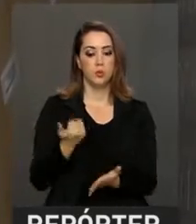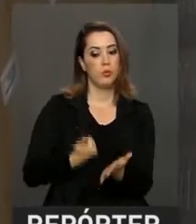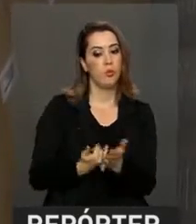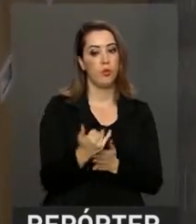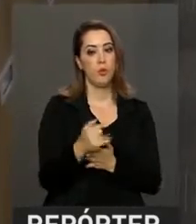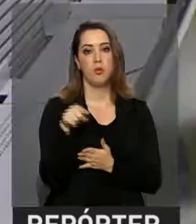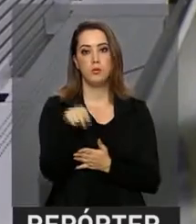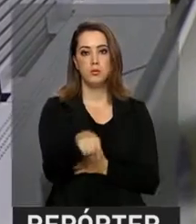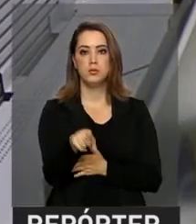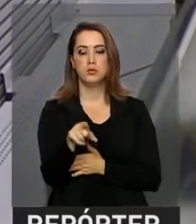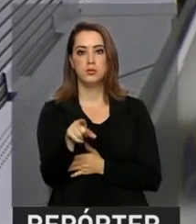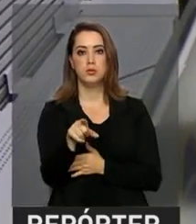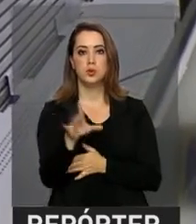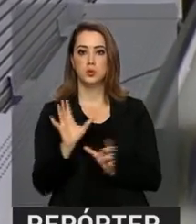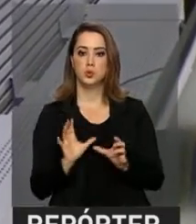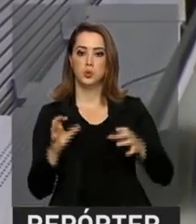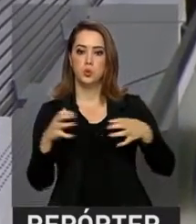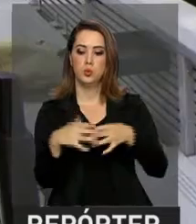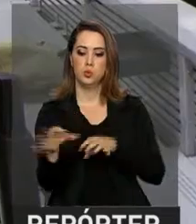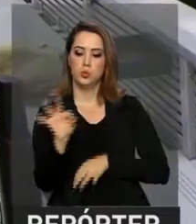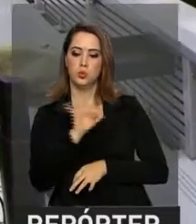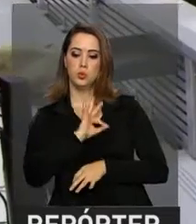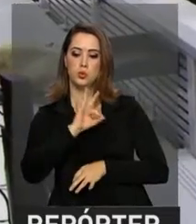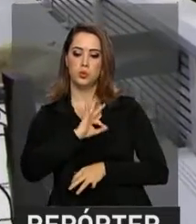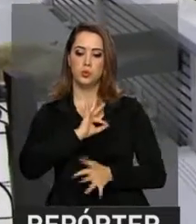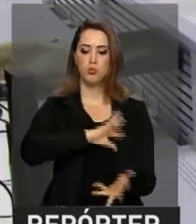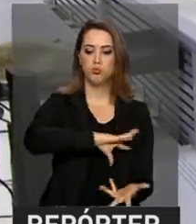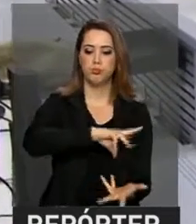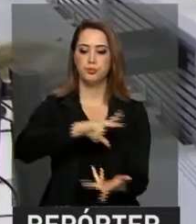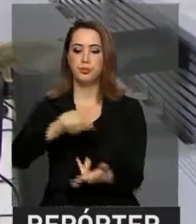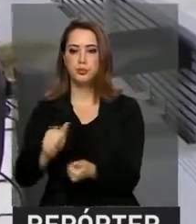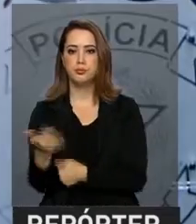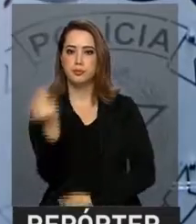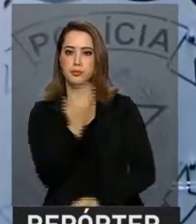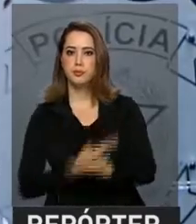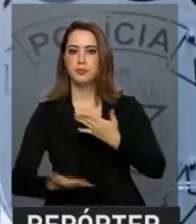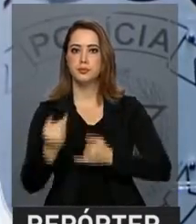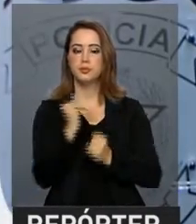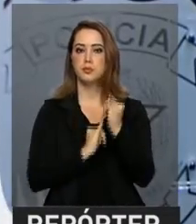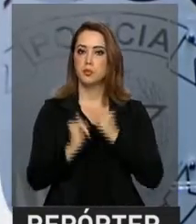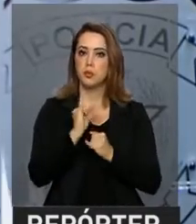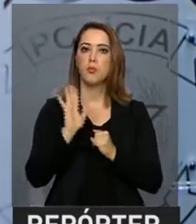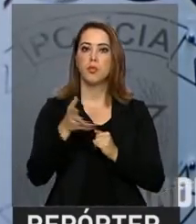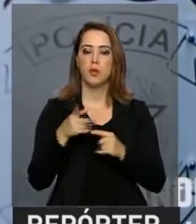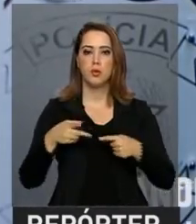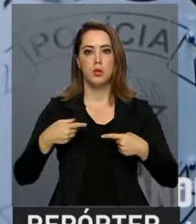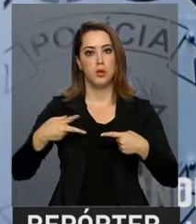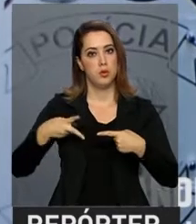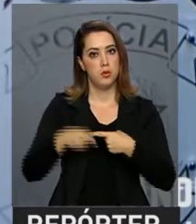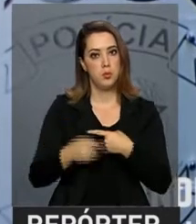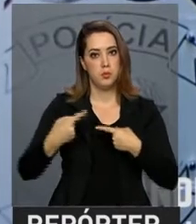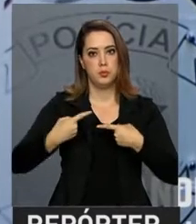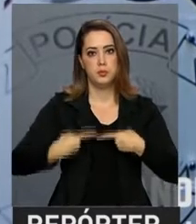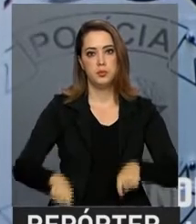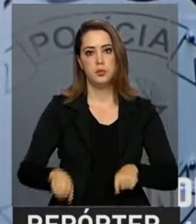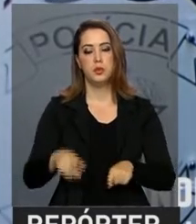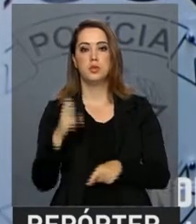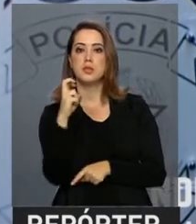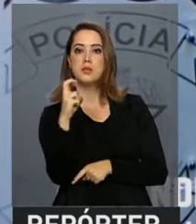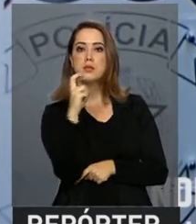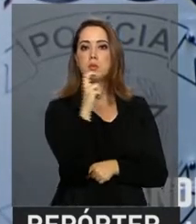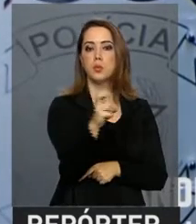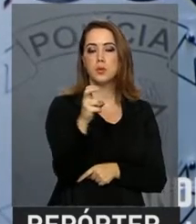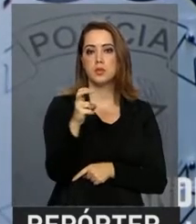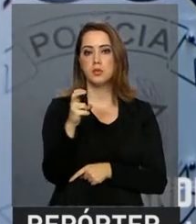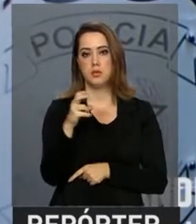agora, o Centro de Cooperação Policial Internacional foi inaugurado para que com 55 países, com a